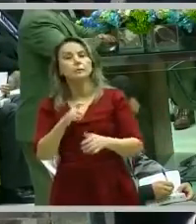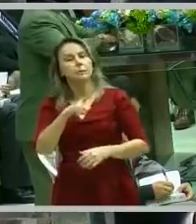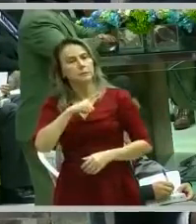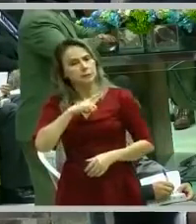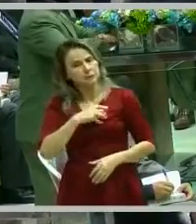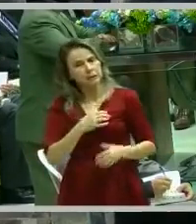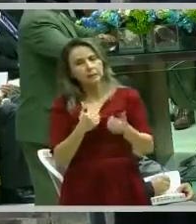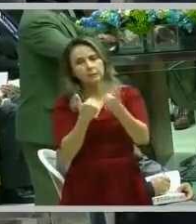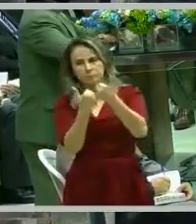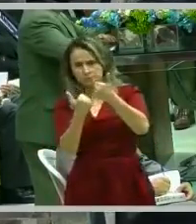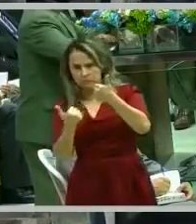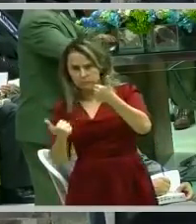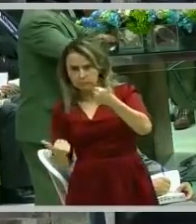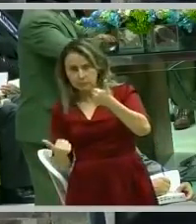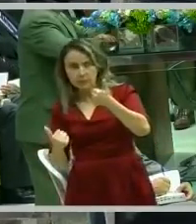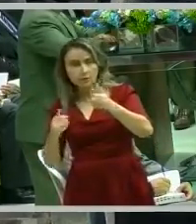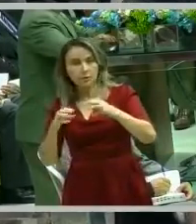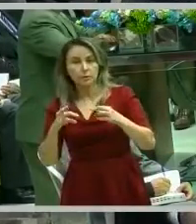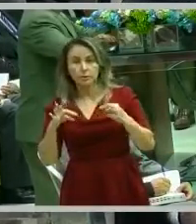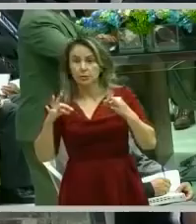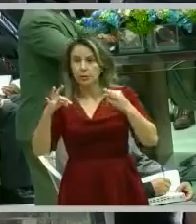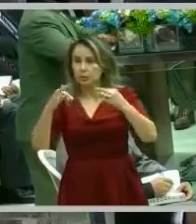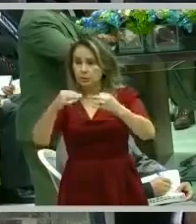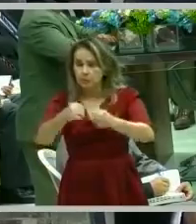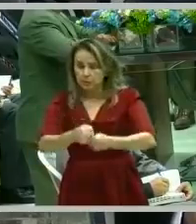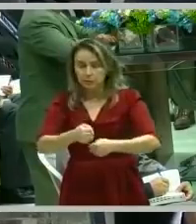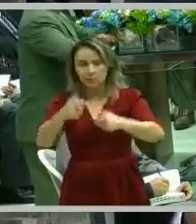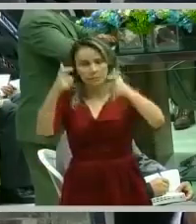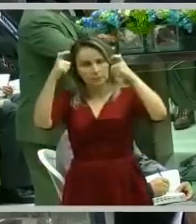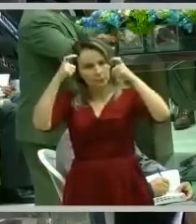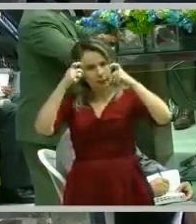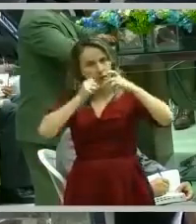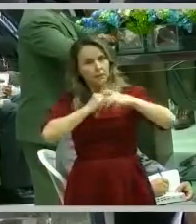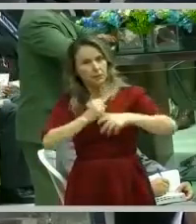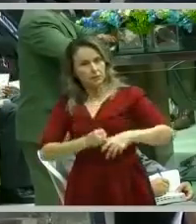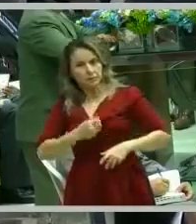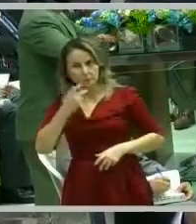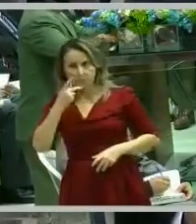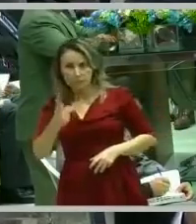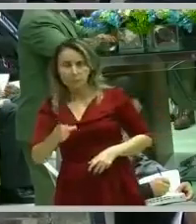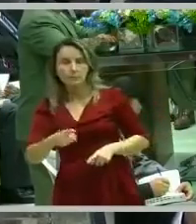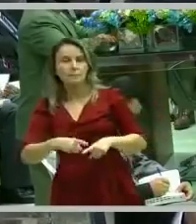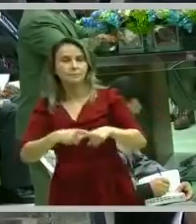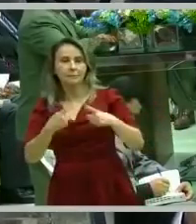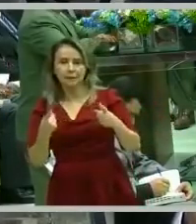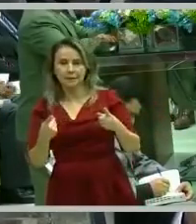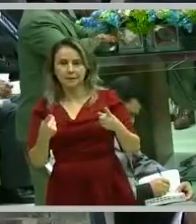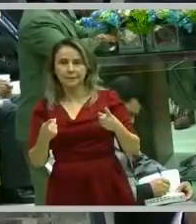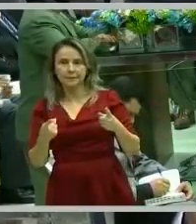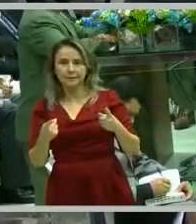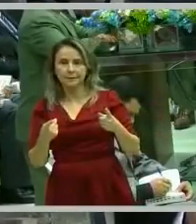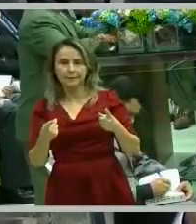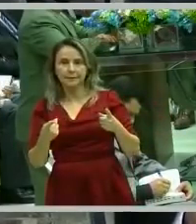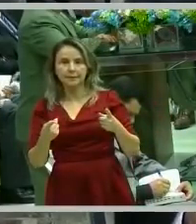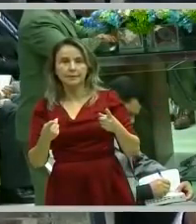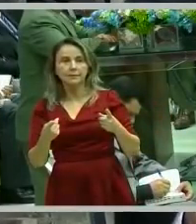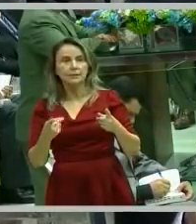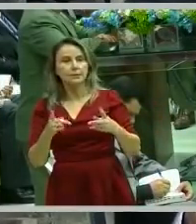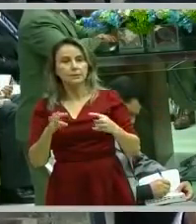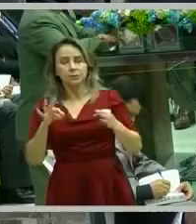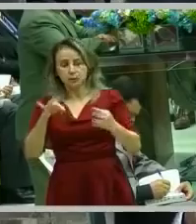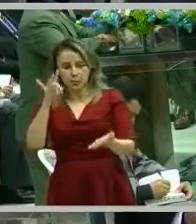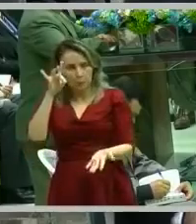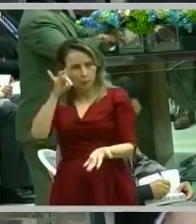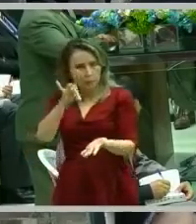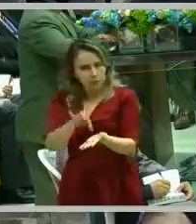não, existe. Somos todos reis, somos todos sacerdotes, somos todos profetas, mas nem todos terão ofícios. É